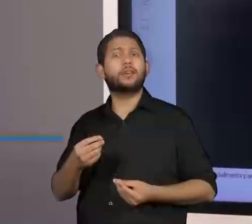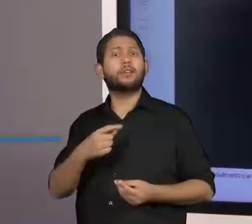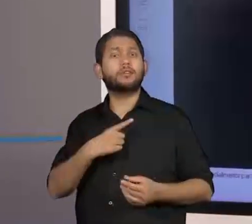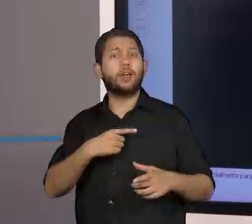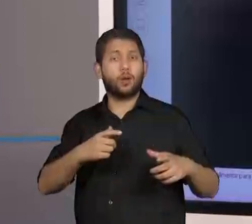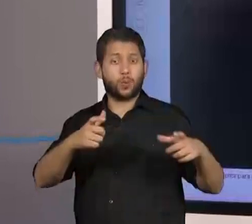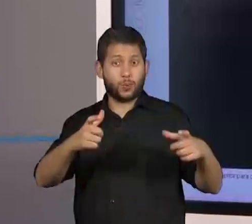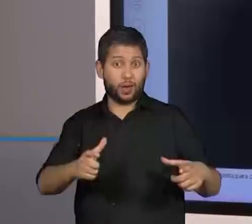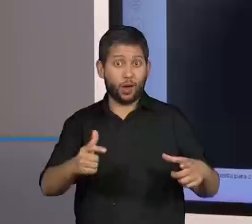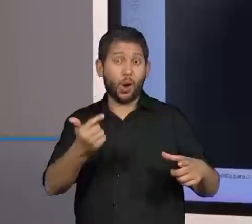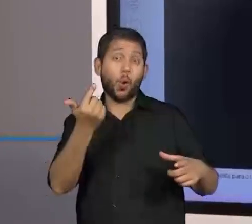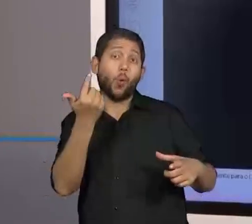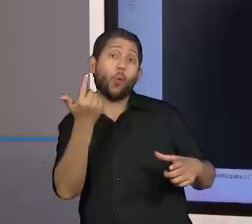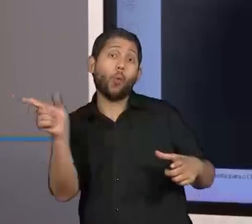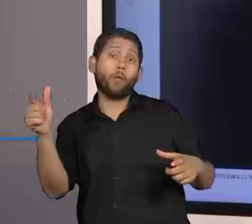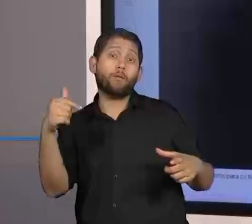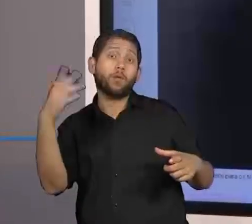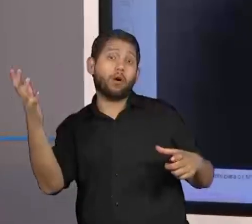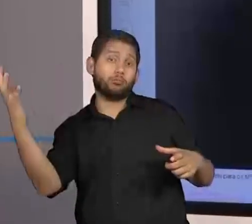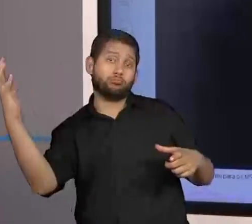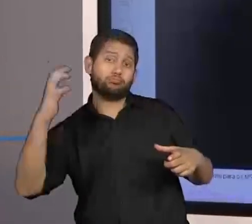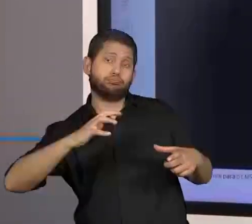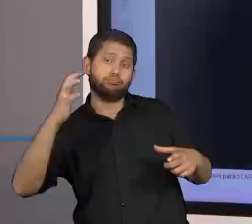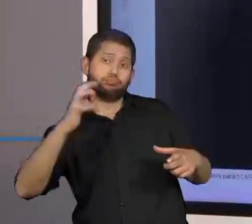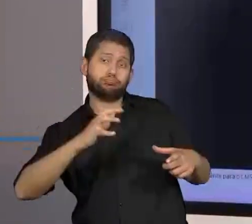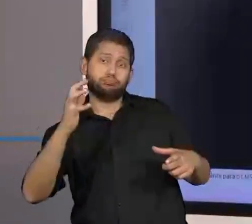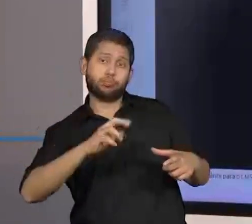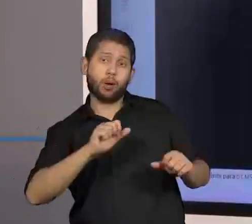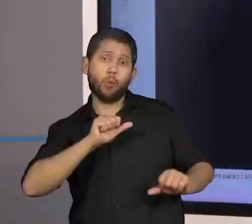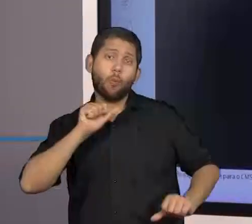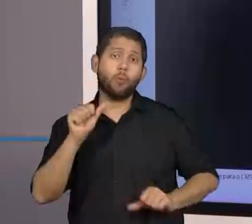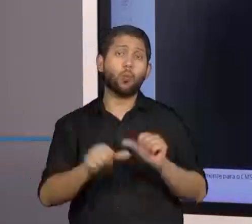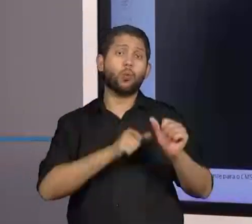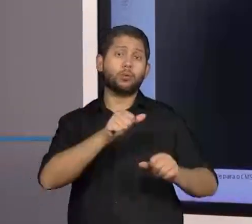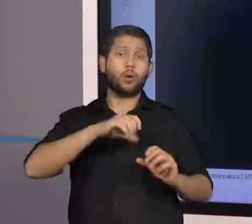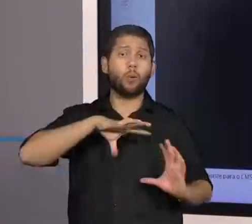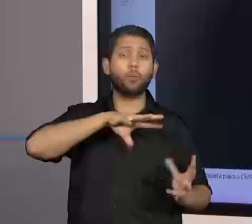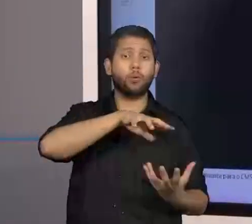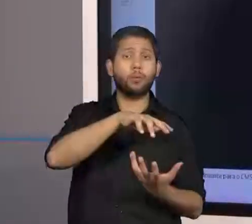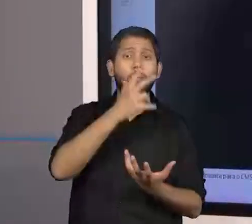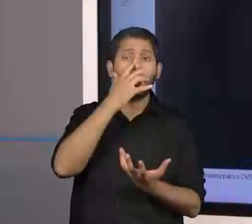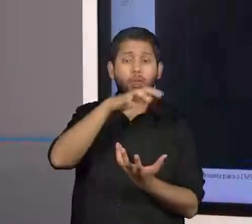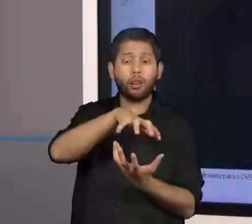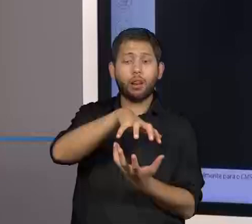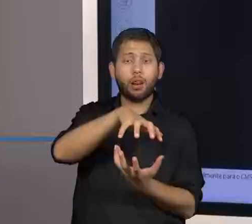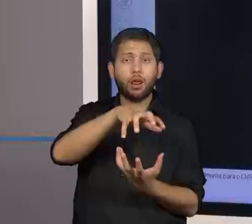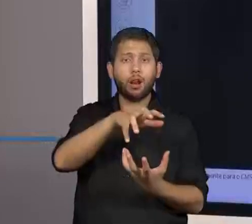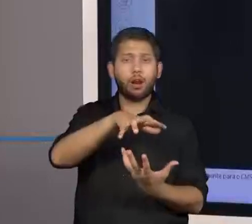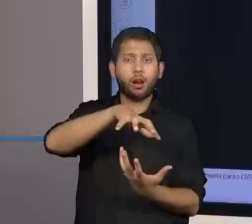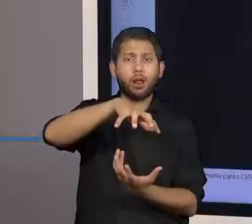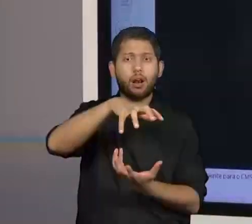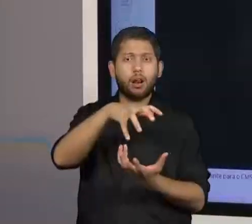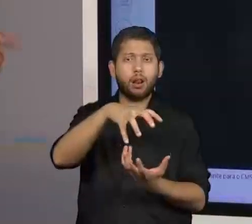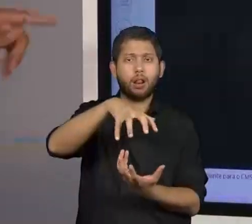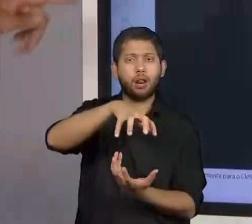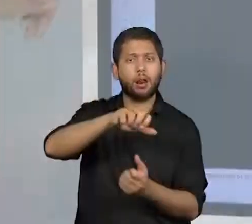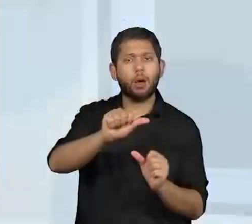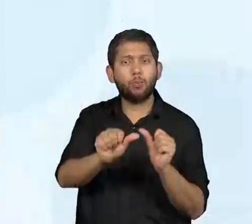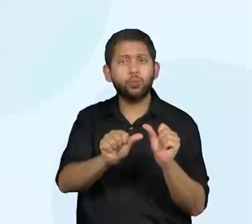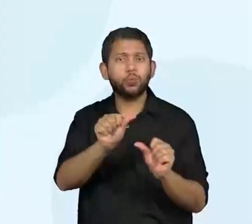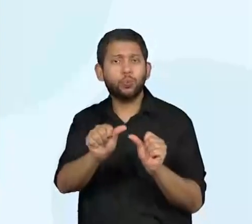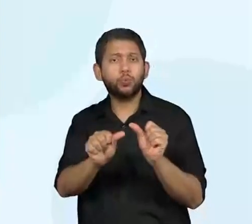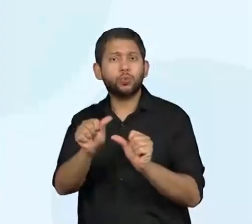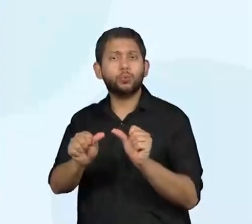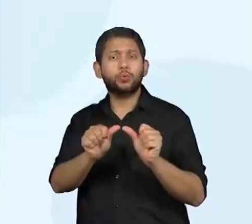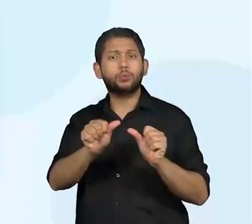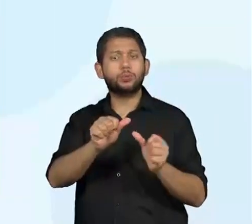para mudar o formato do globo terrestre, o formato da Terra que está sobre aí o globo